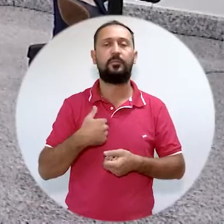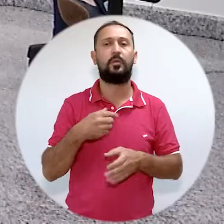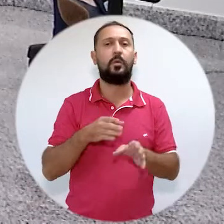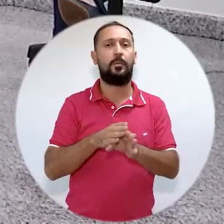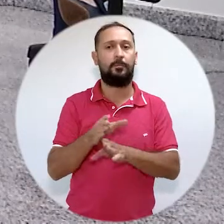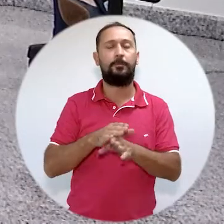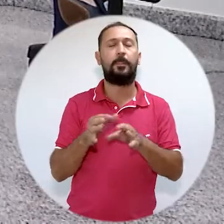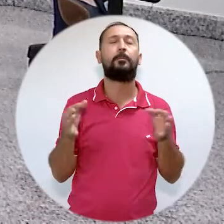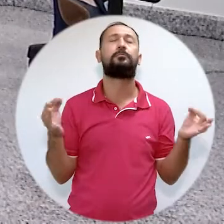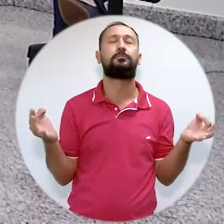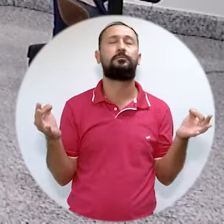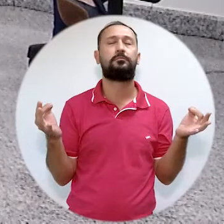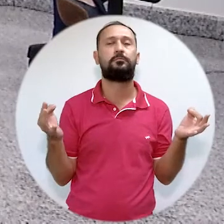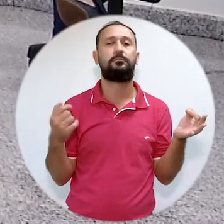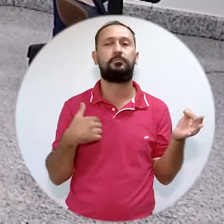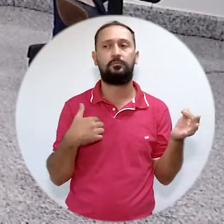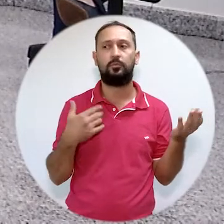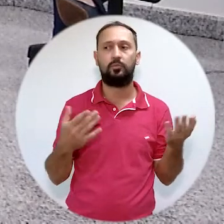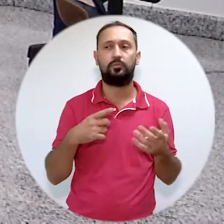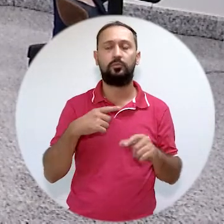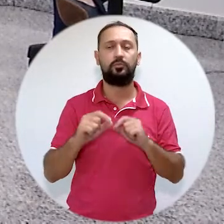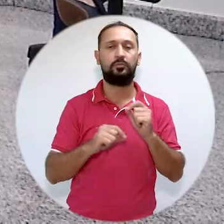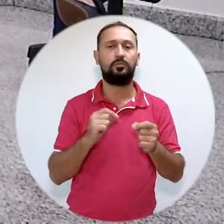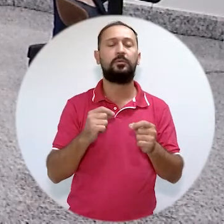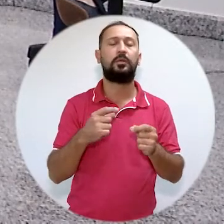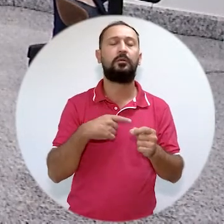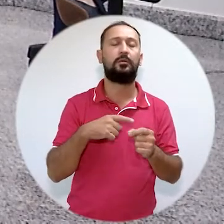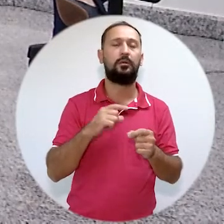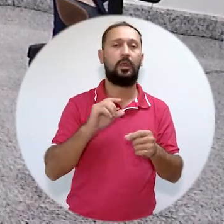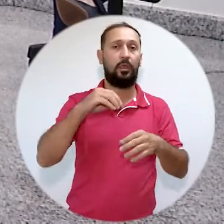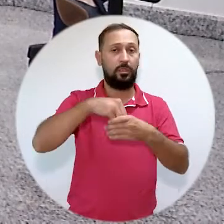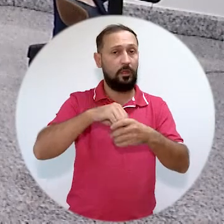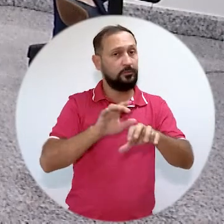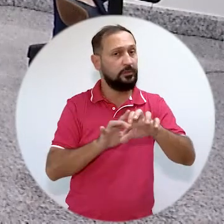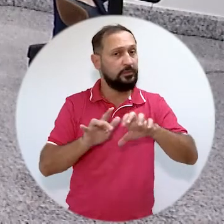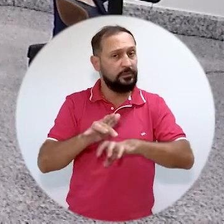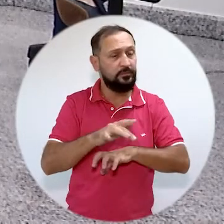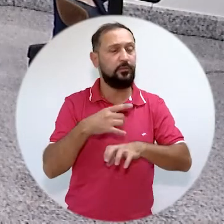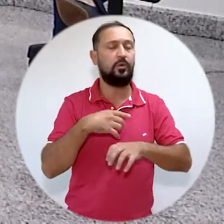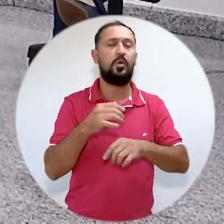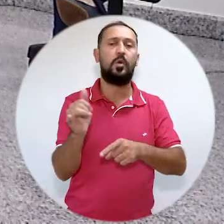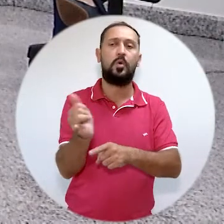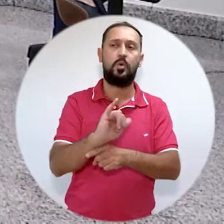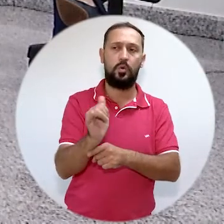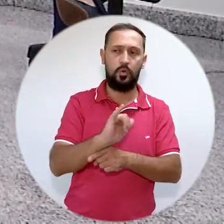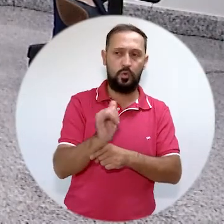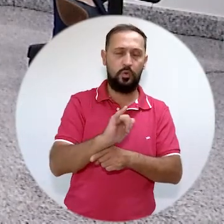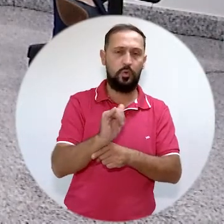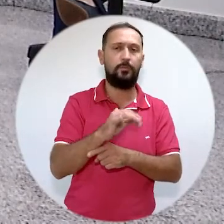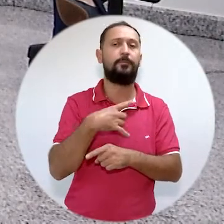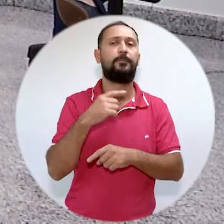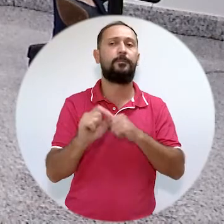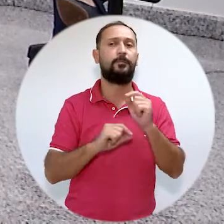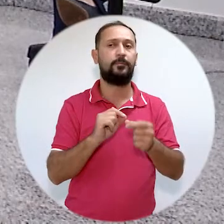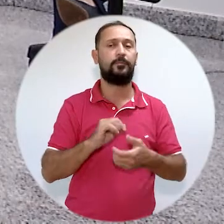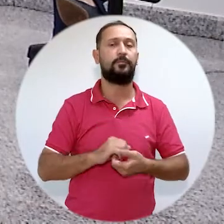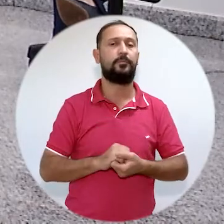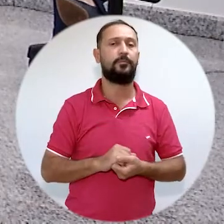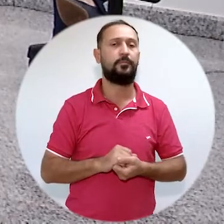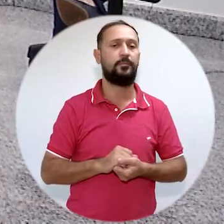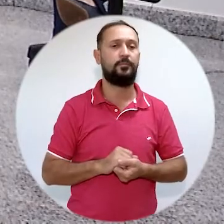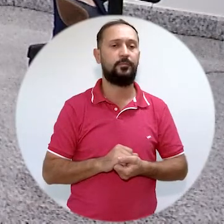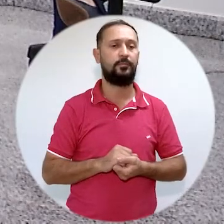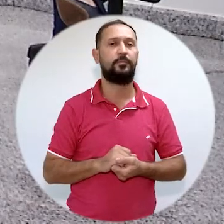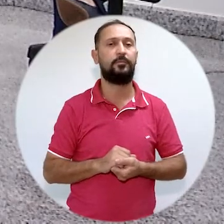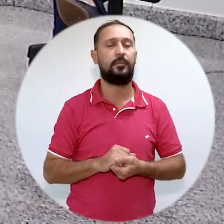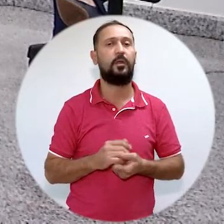Sim, eu aconselho muito meditação, igual você falou, hoje em dia tá tudo aí nas redes sociais, YouTube, tem meditações maravilhosas.